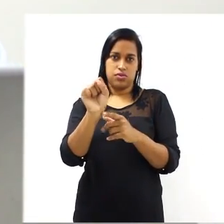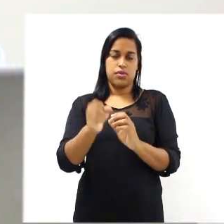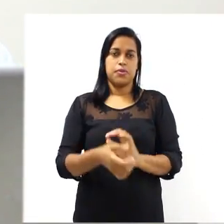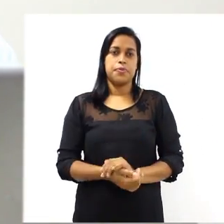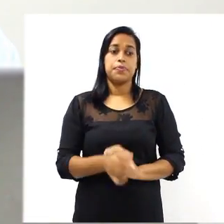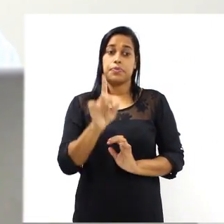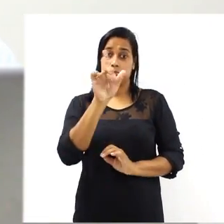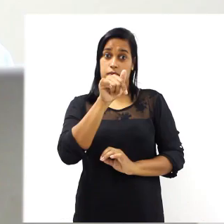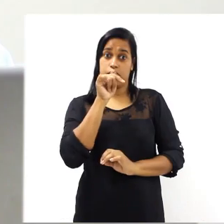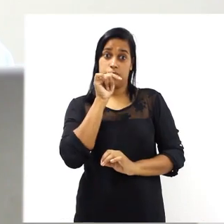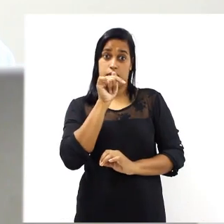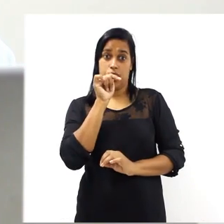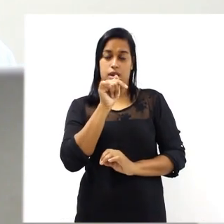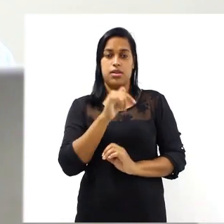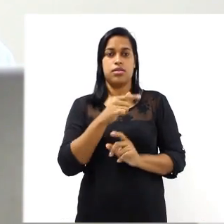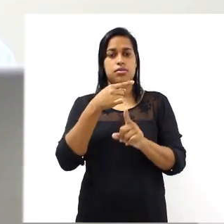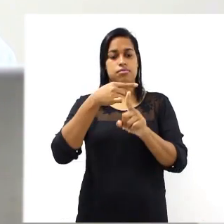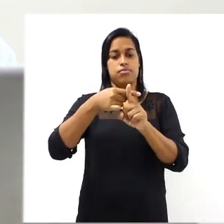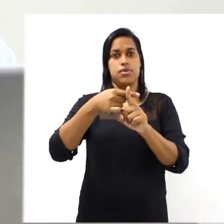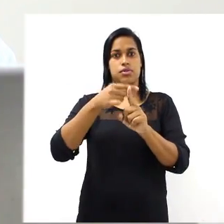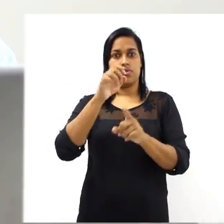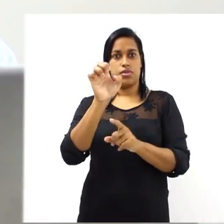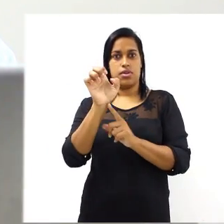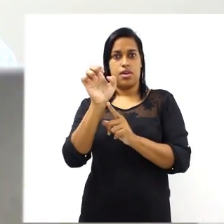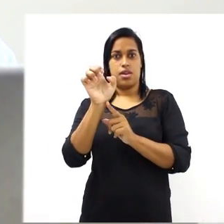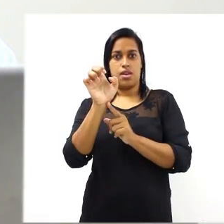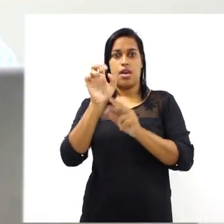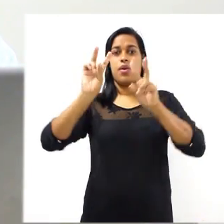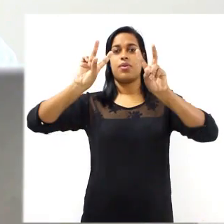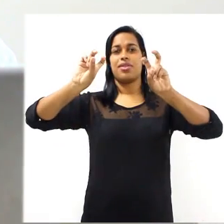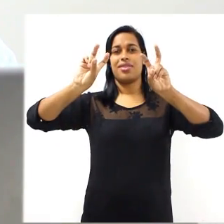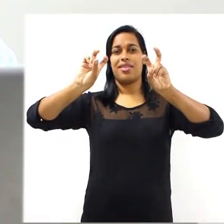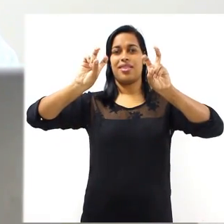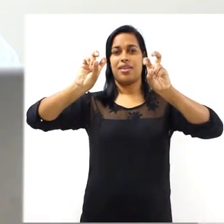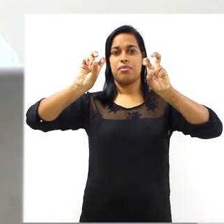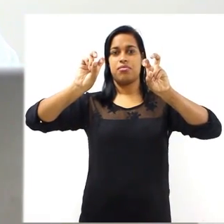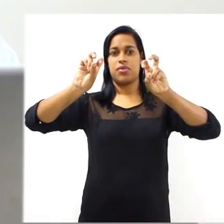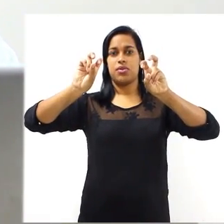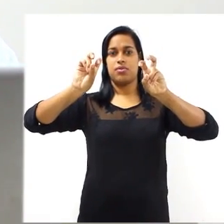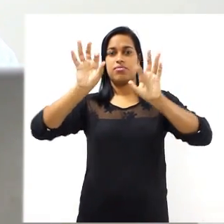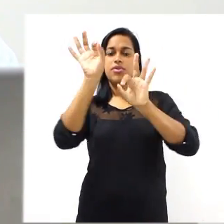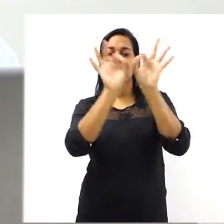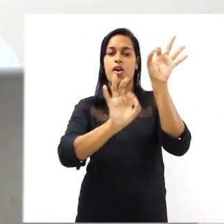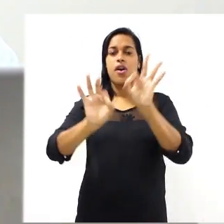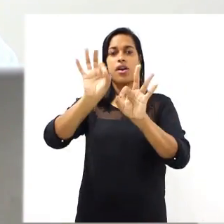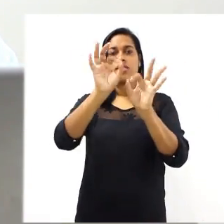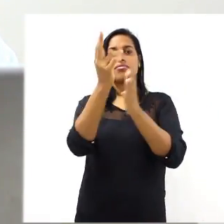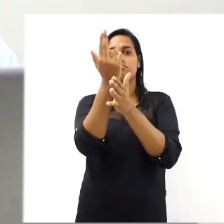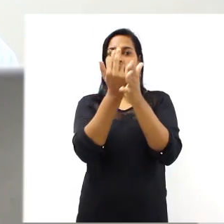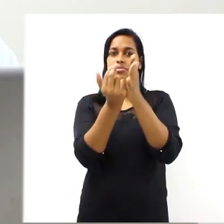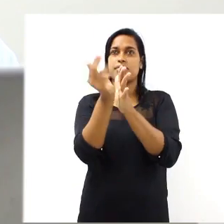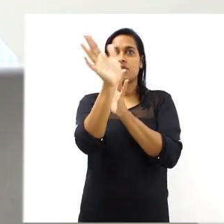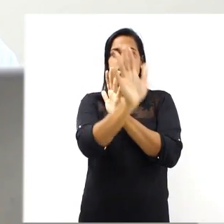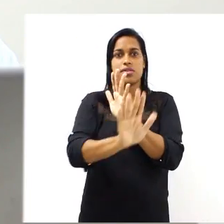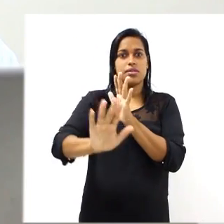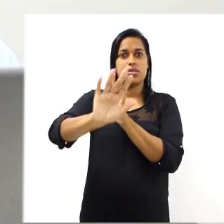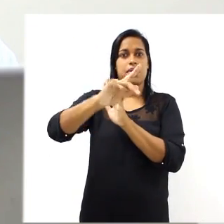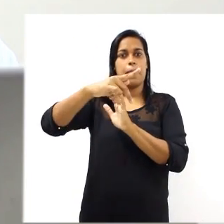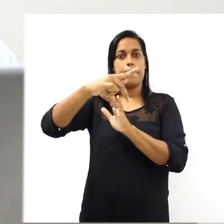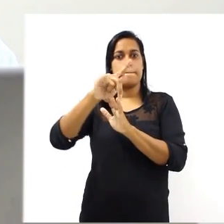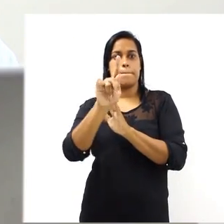Então esse MySQL Workbench é um tipo de interface gráfica, mas existem outros como o